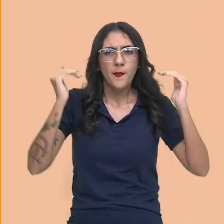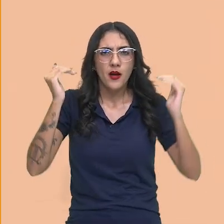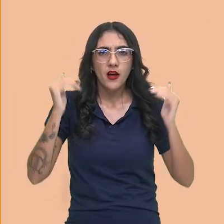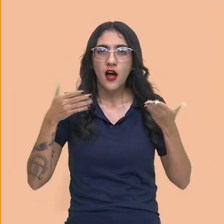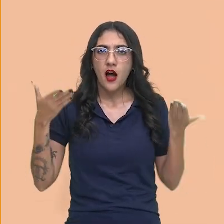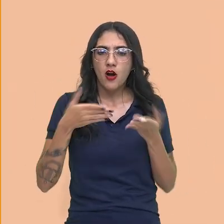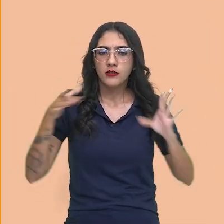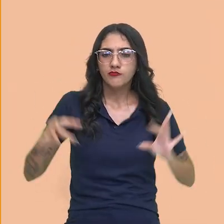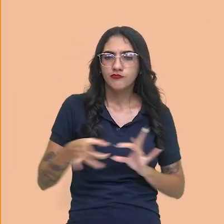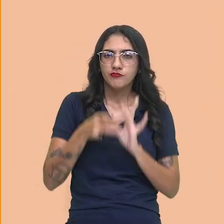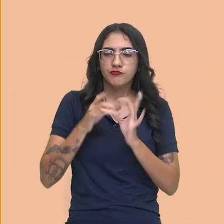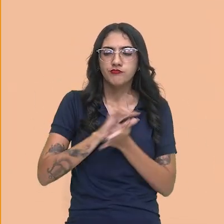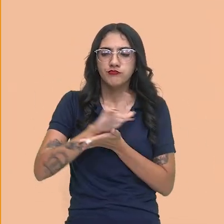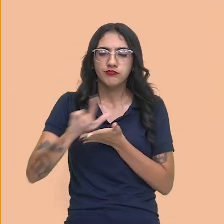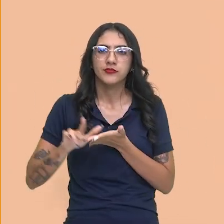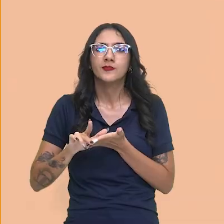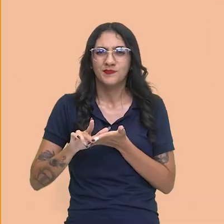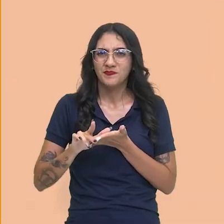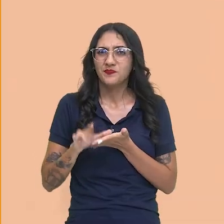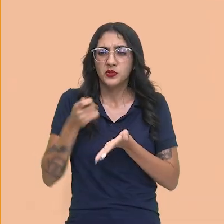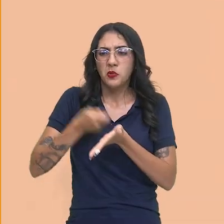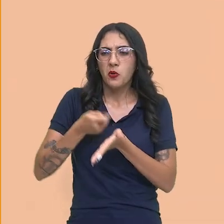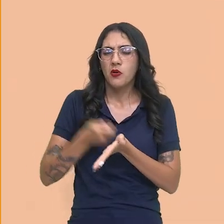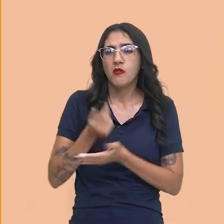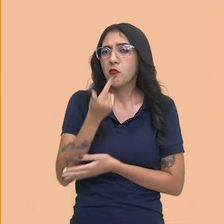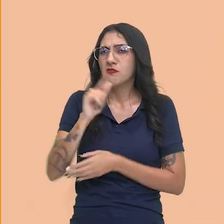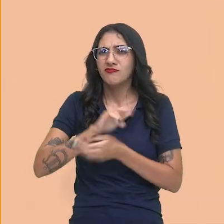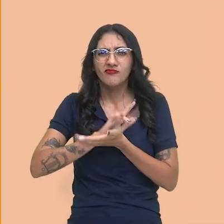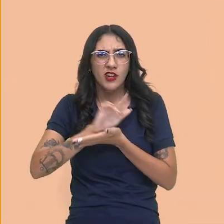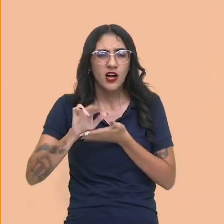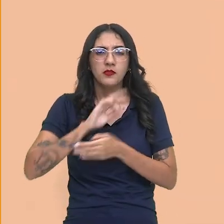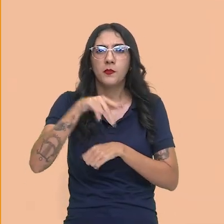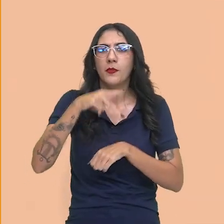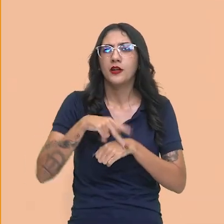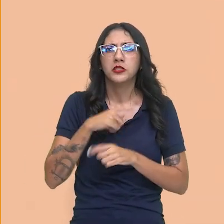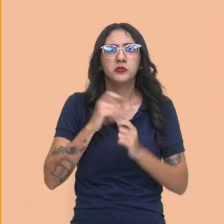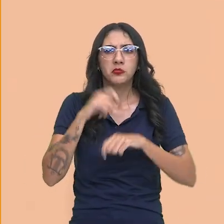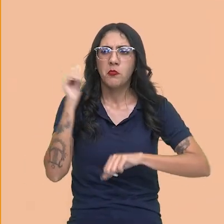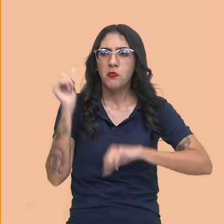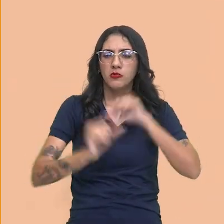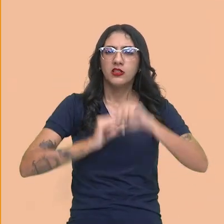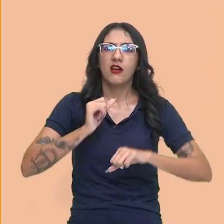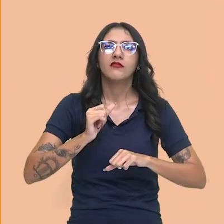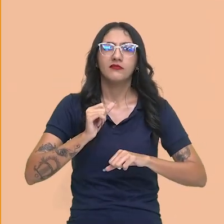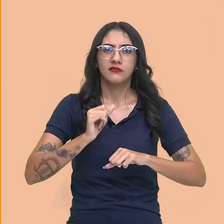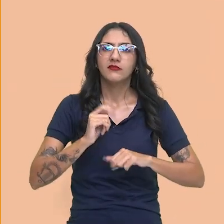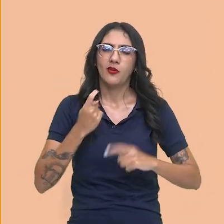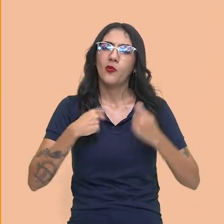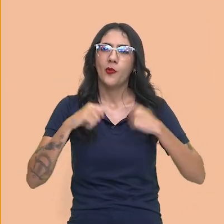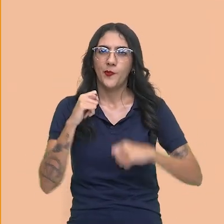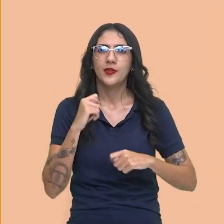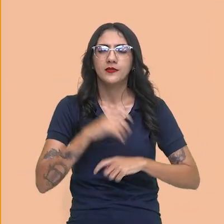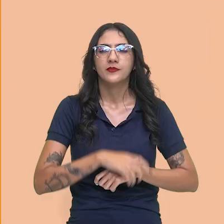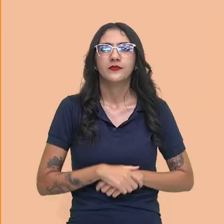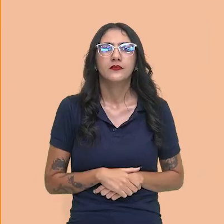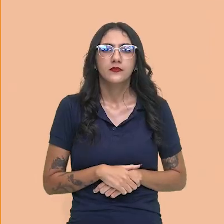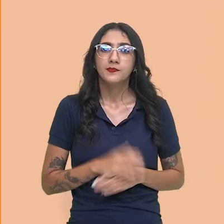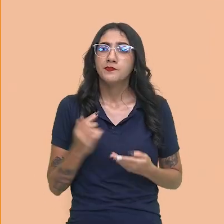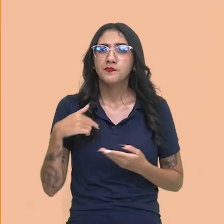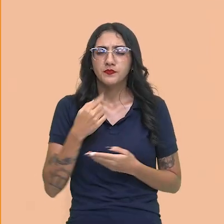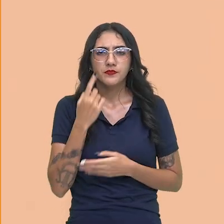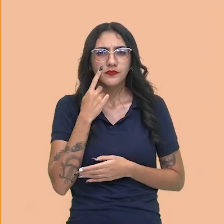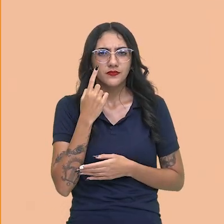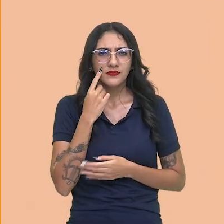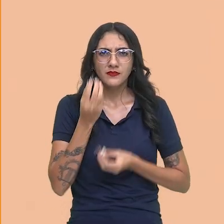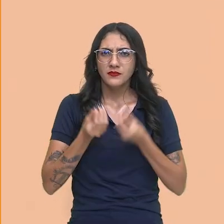multipolar, obrigando diversos países a mudar sua forma de economia, tá bem? Então, nós vemos aí, por exemplo,